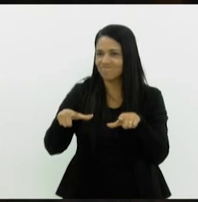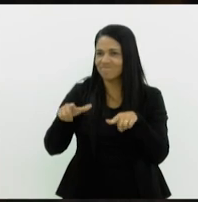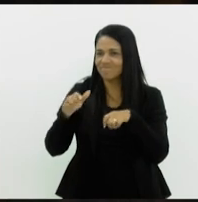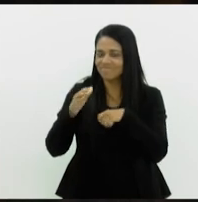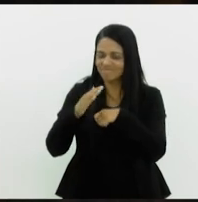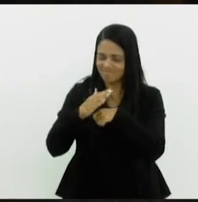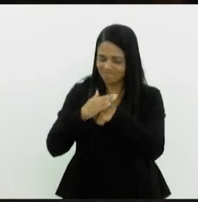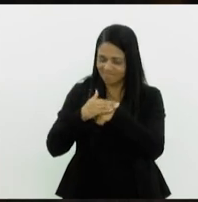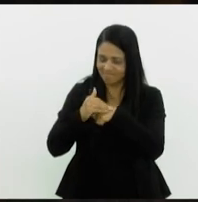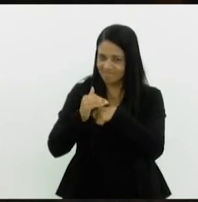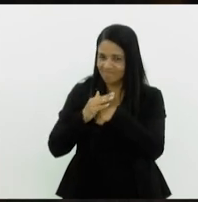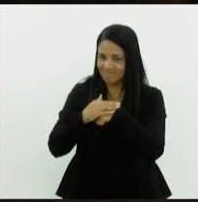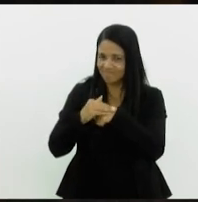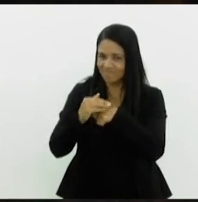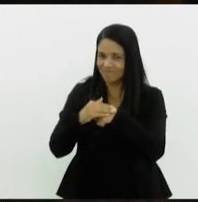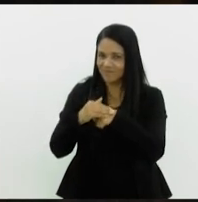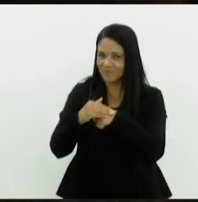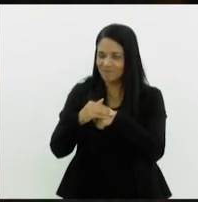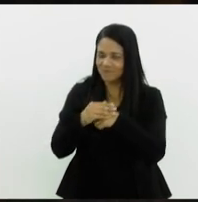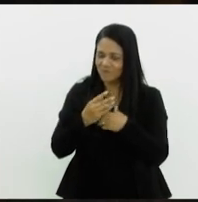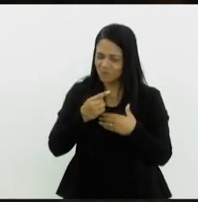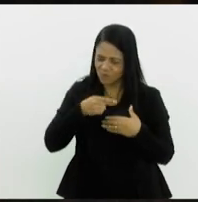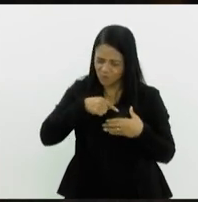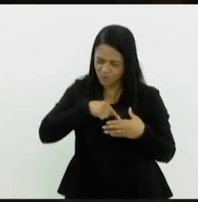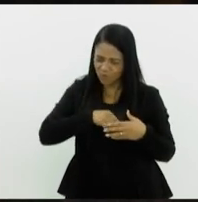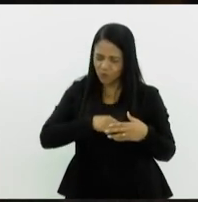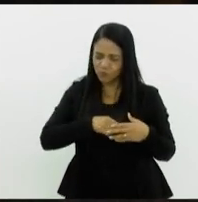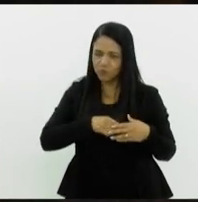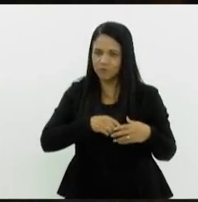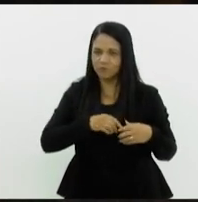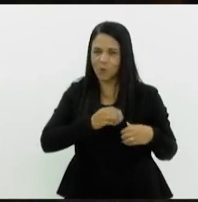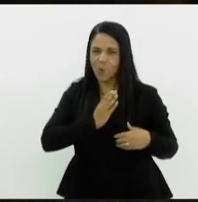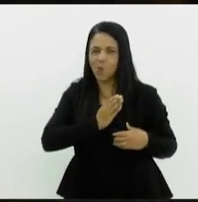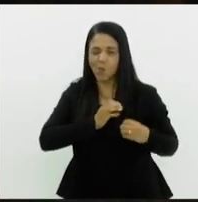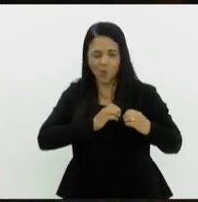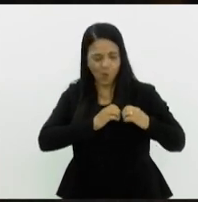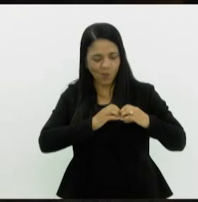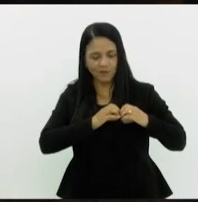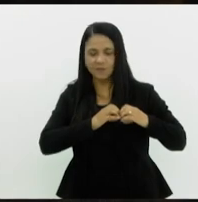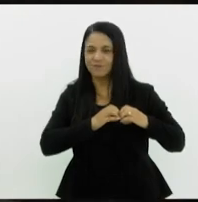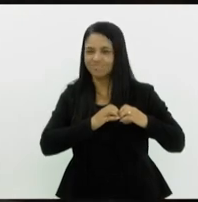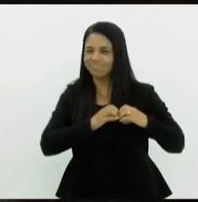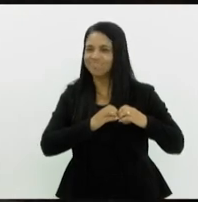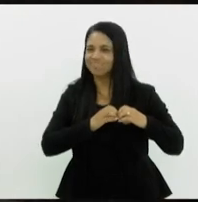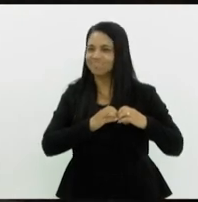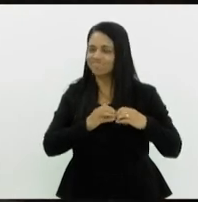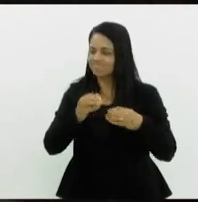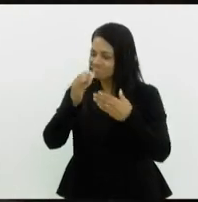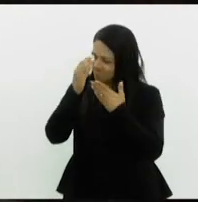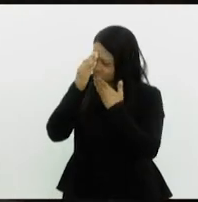e você pode ter certeza que é do fundo do meu coração esse carinho. Tá bom, meu irmão? Muito obrigado.